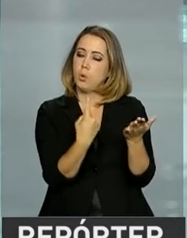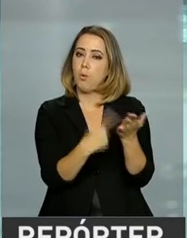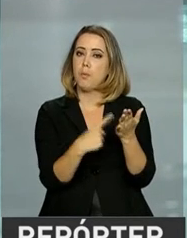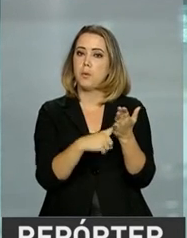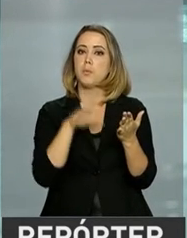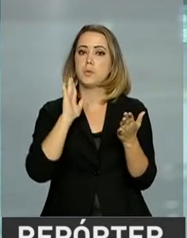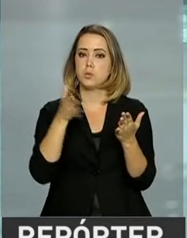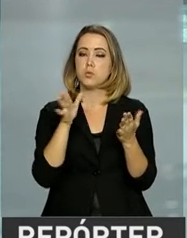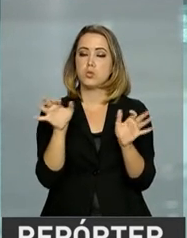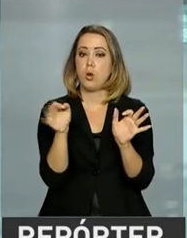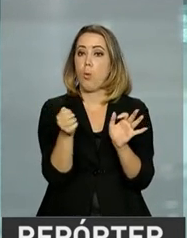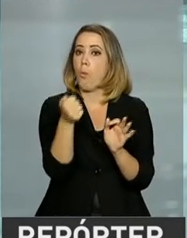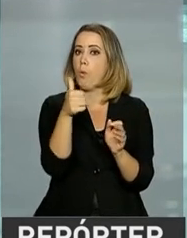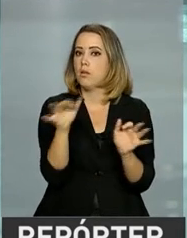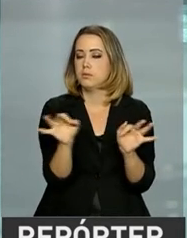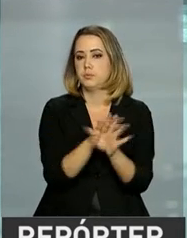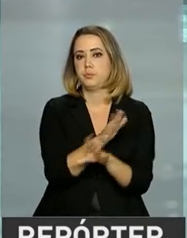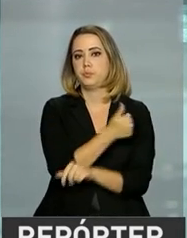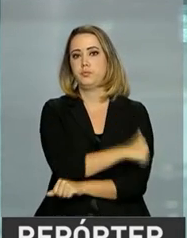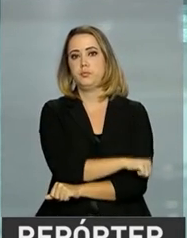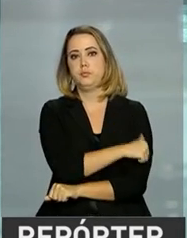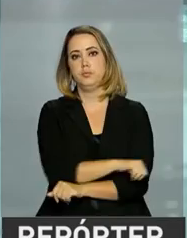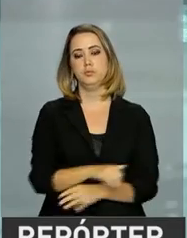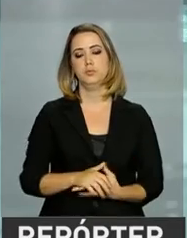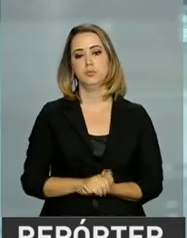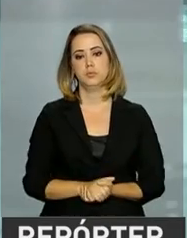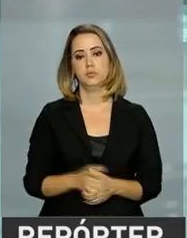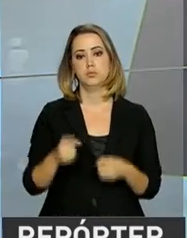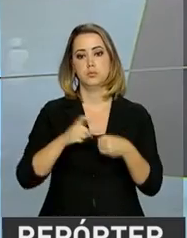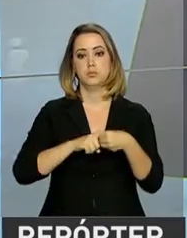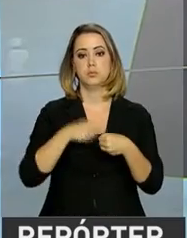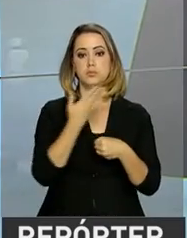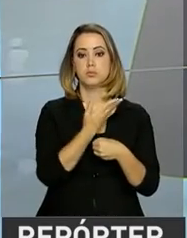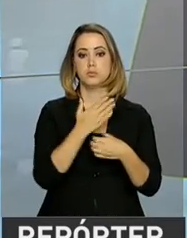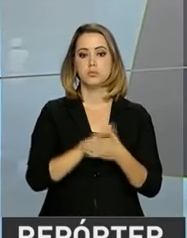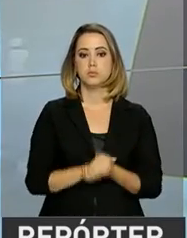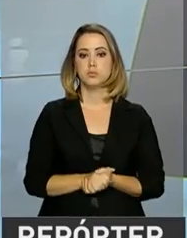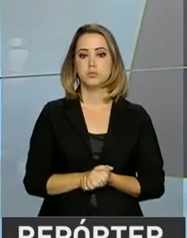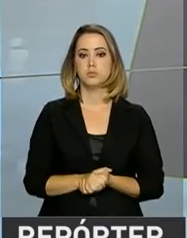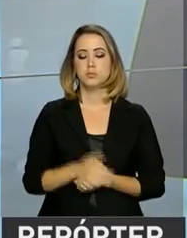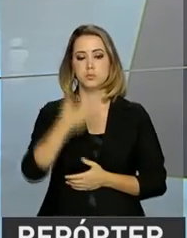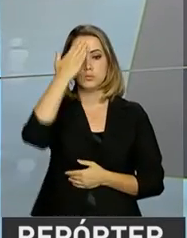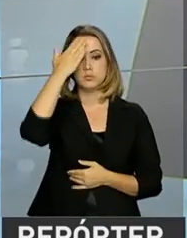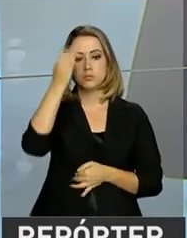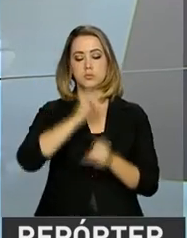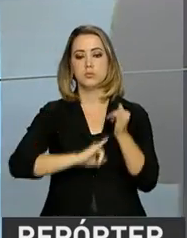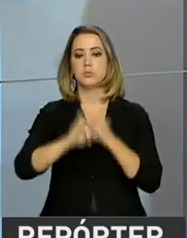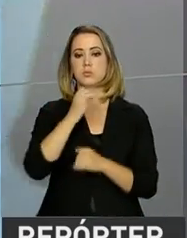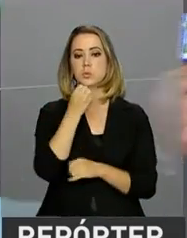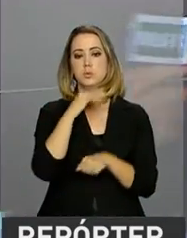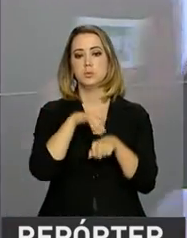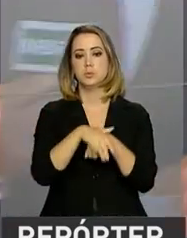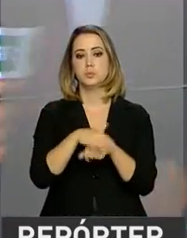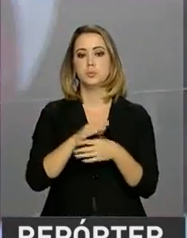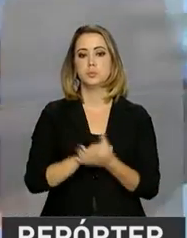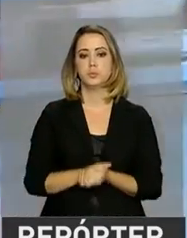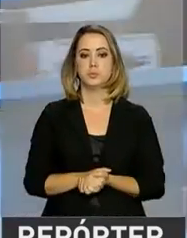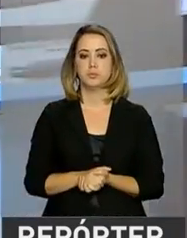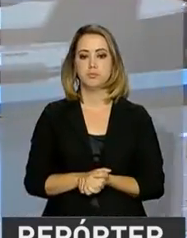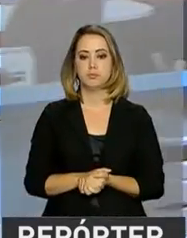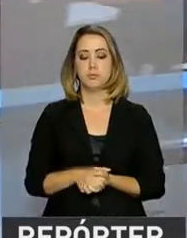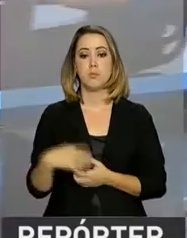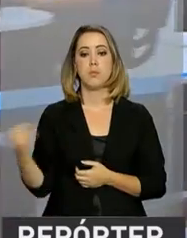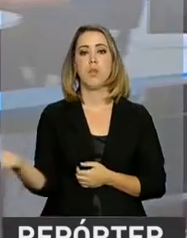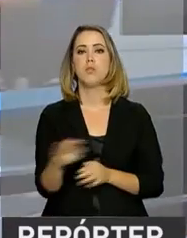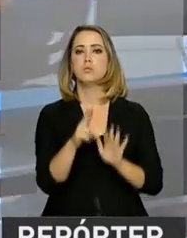sendo finalizado com o rio de janeiro e volta ao estúdio roberto obrigado paulo em uma boa noite pra você e as